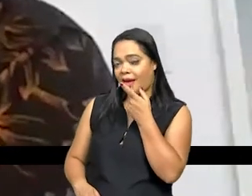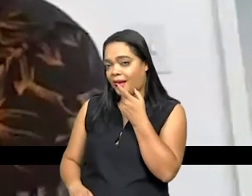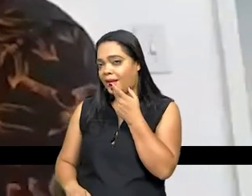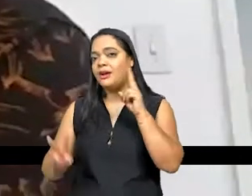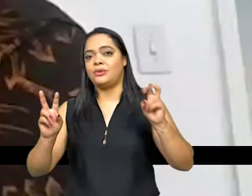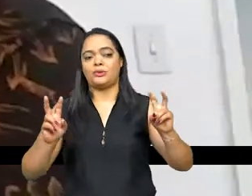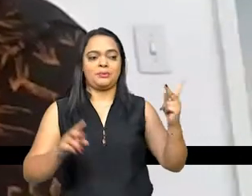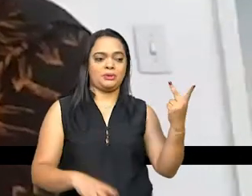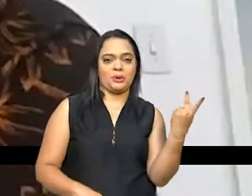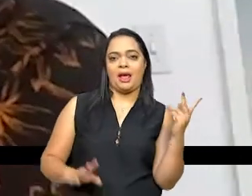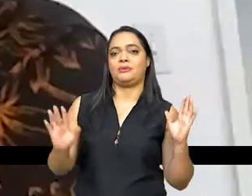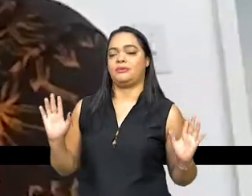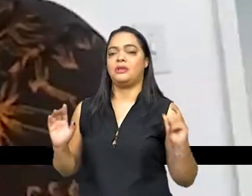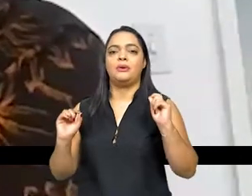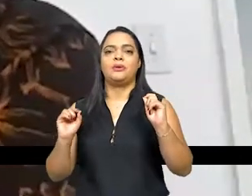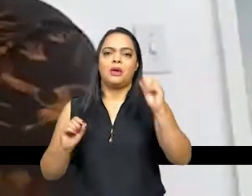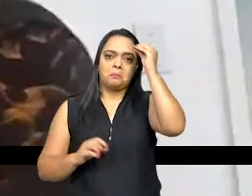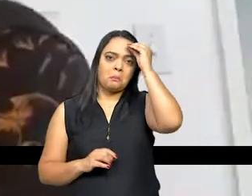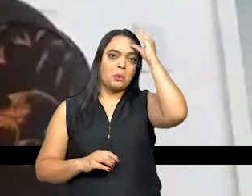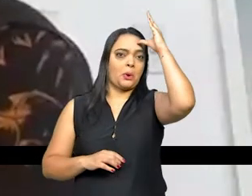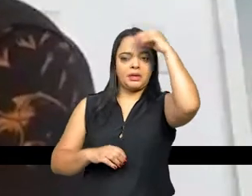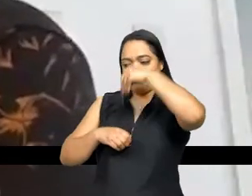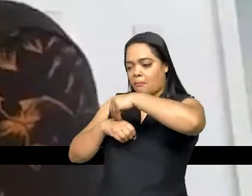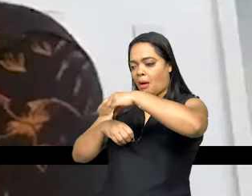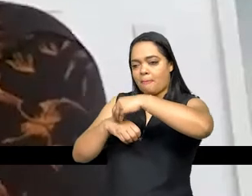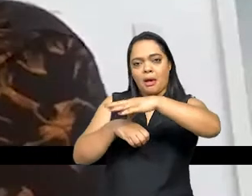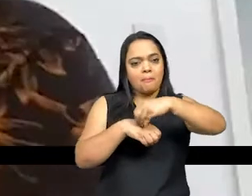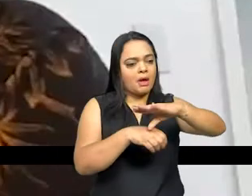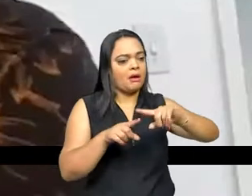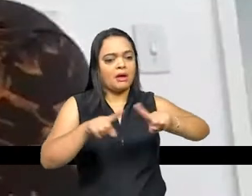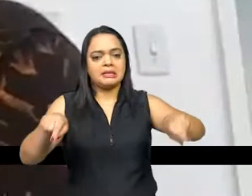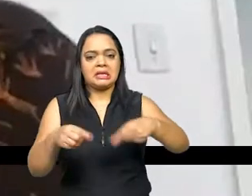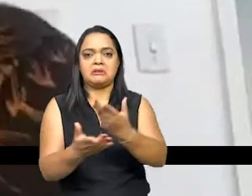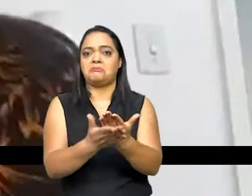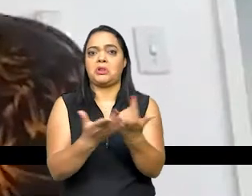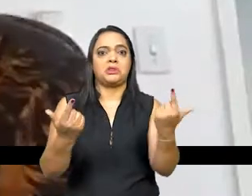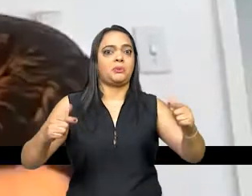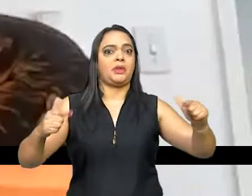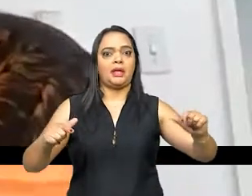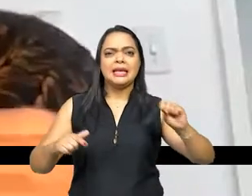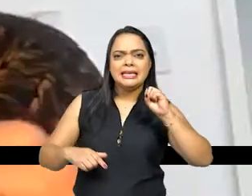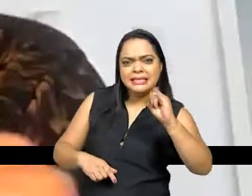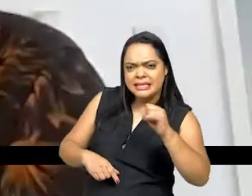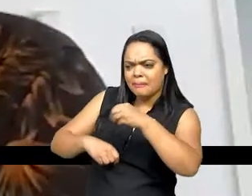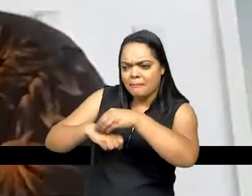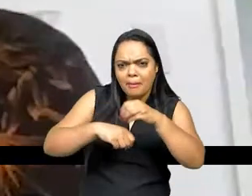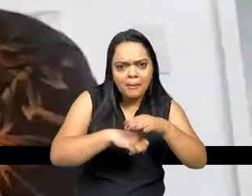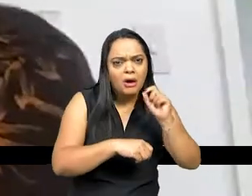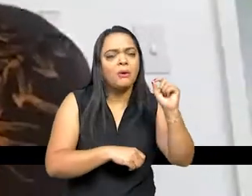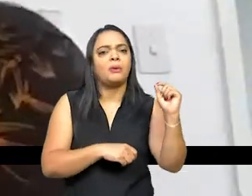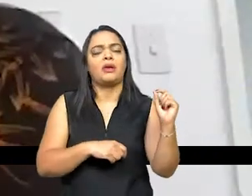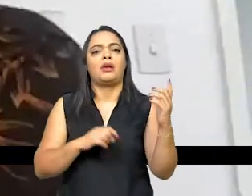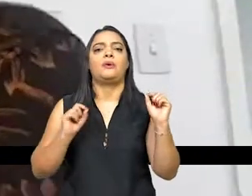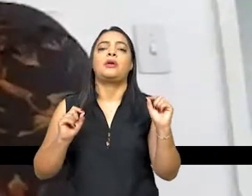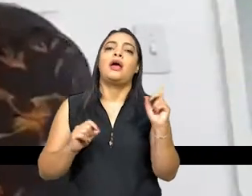nos historiadores e nas historiadoras é que esse conhecimento ele não está chegando na sala de aula, e quando ele chega sem uma preocupação que ela está chamando